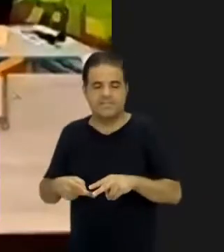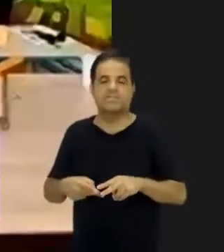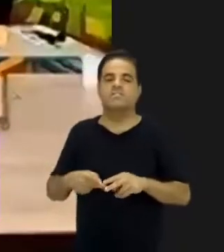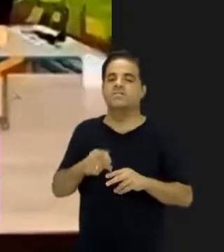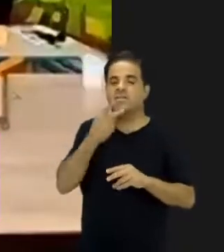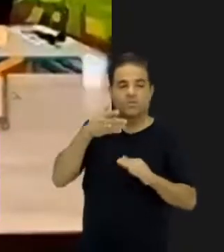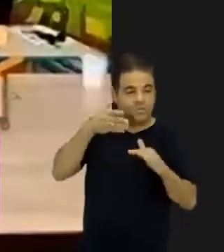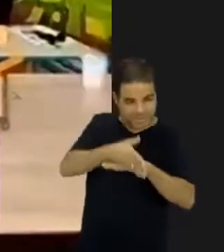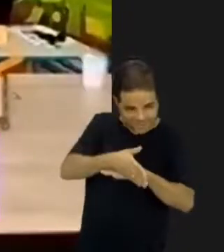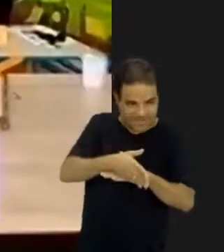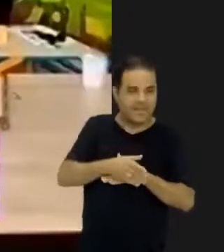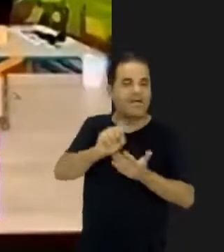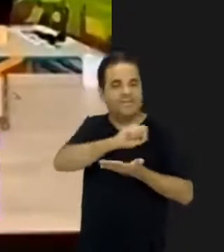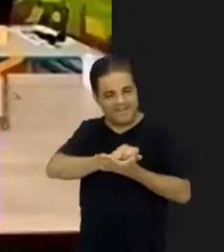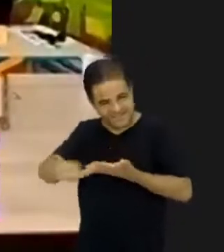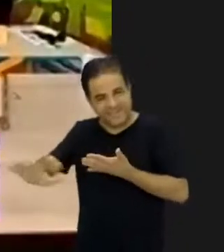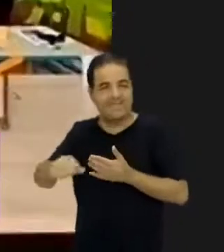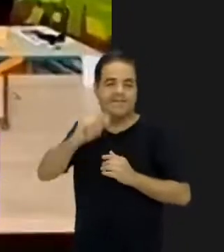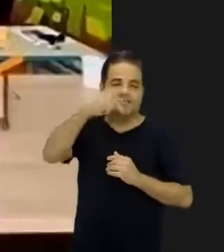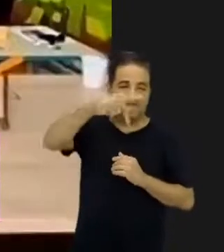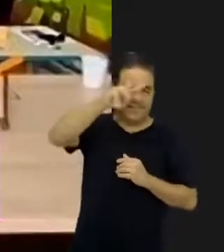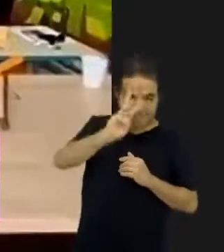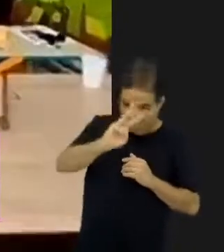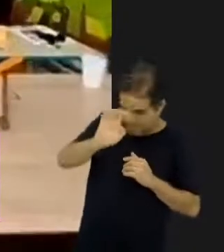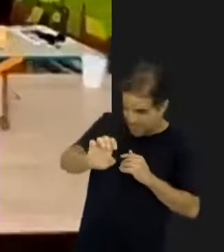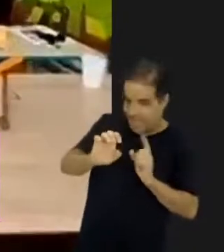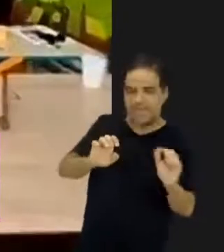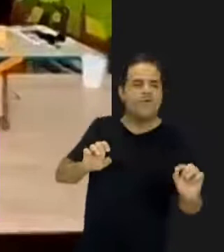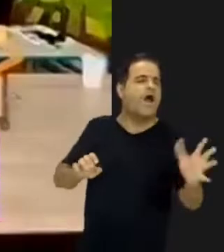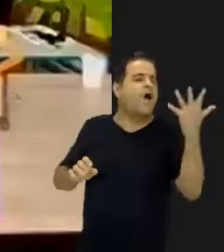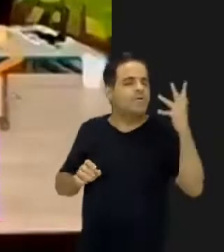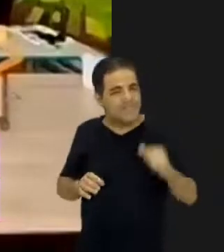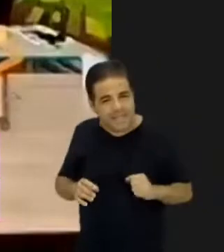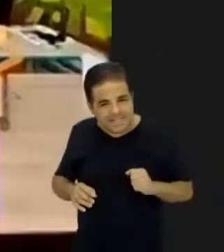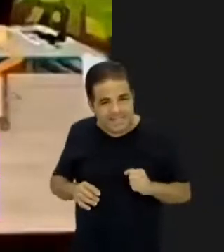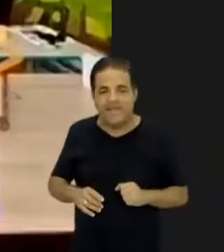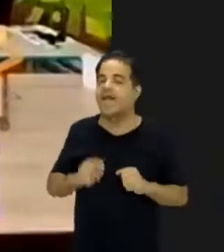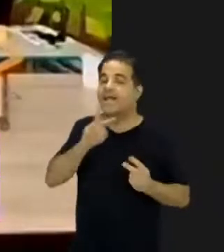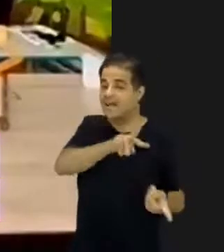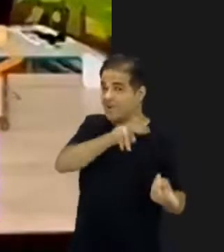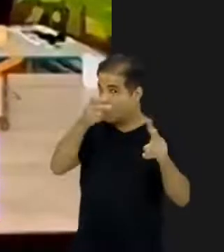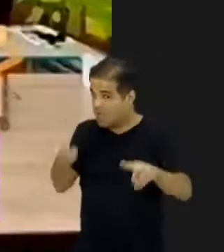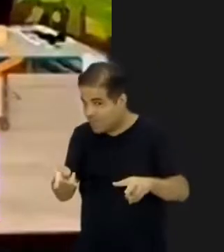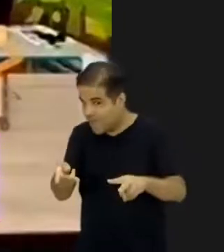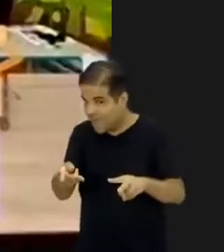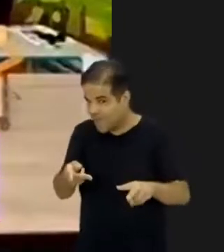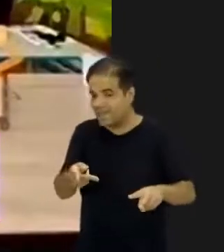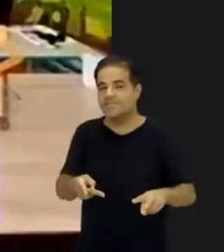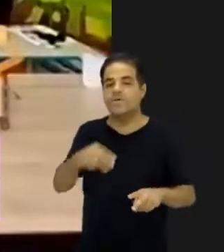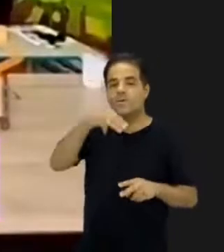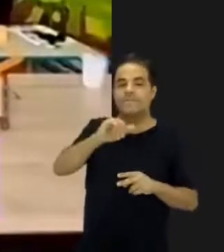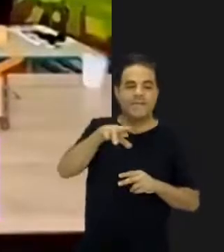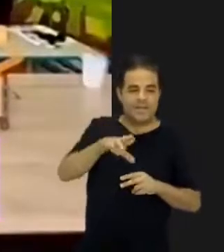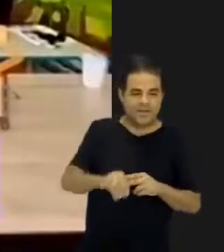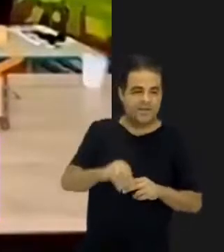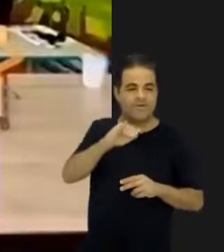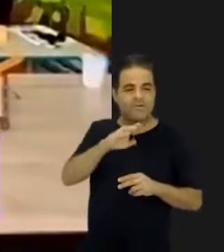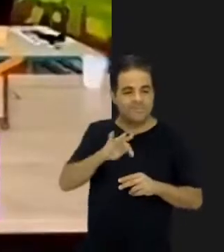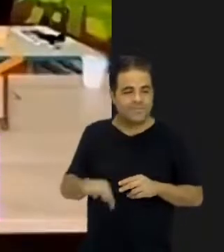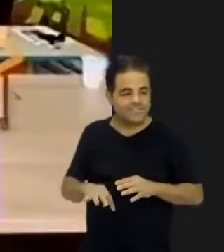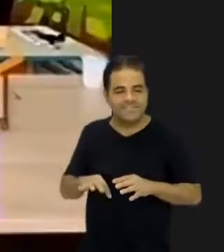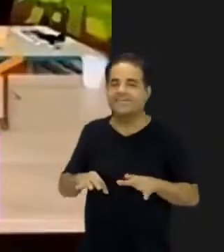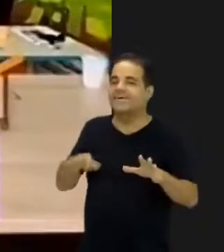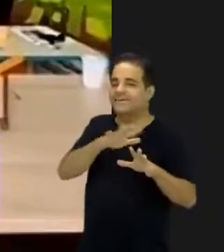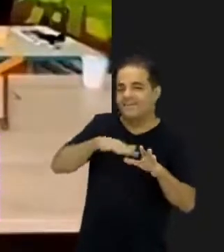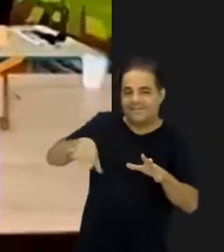que eu estou entrando aqui para a saída PWM, o que acontece? Aqui, quando ele converte, o microbit, ou no caso aqui, desculpa, o